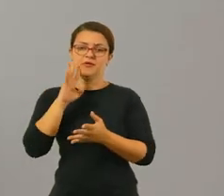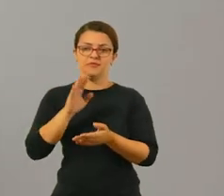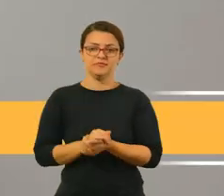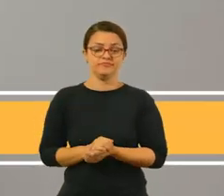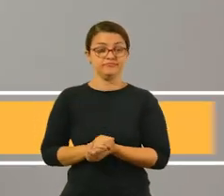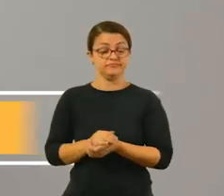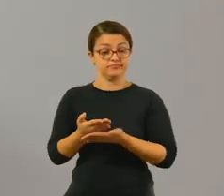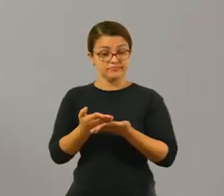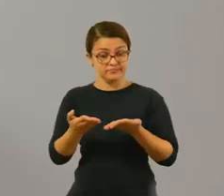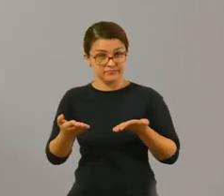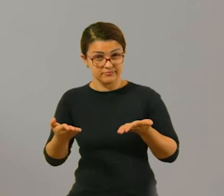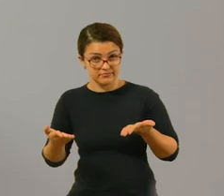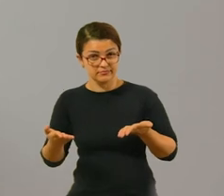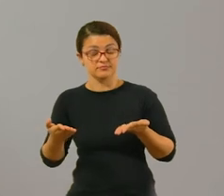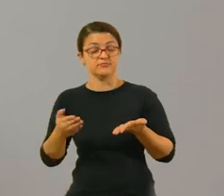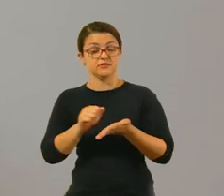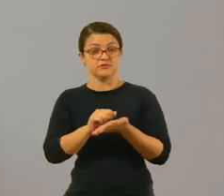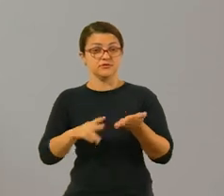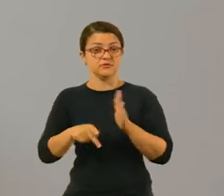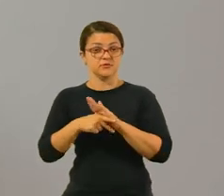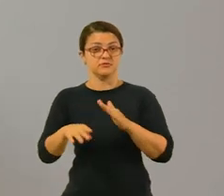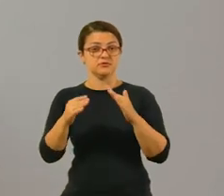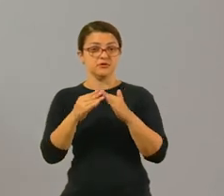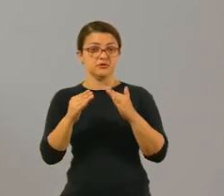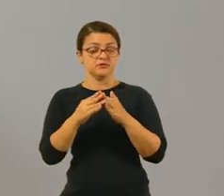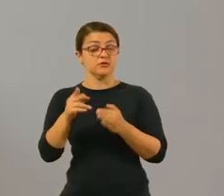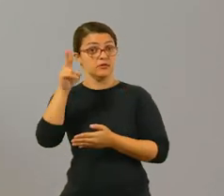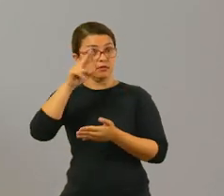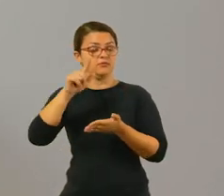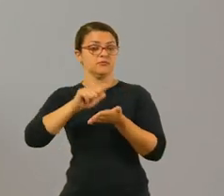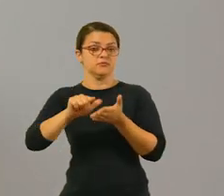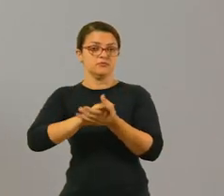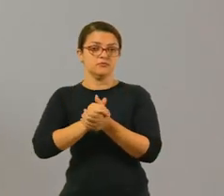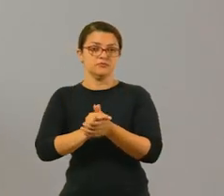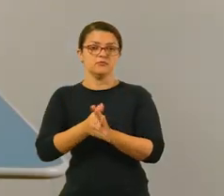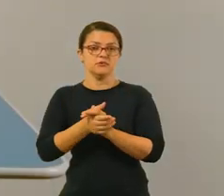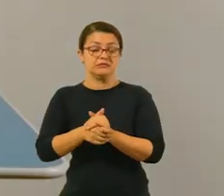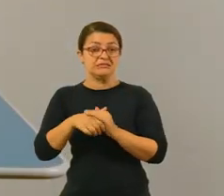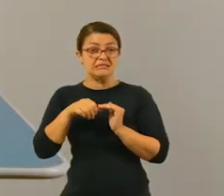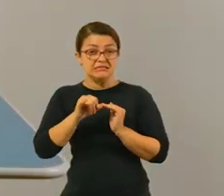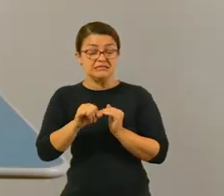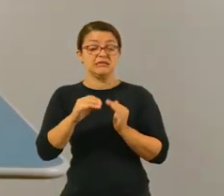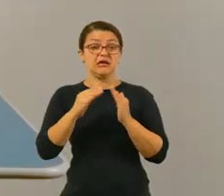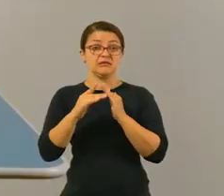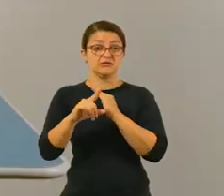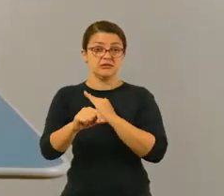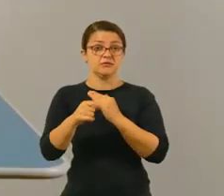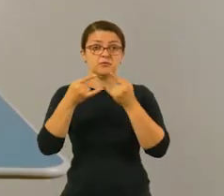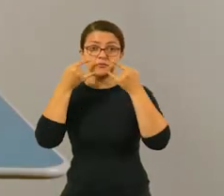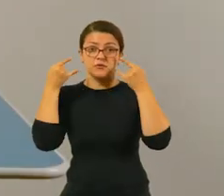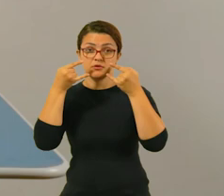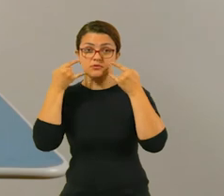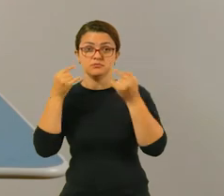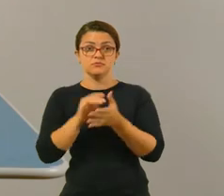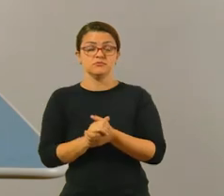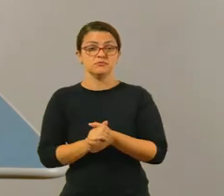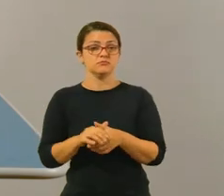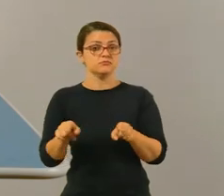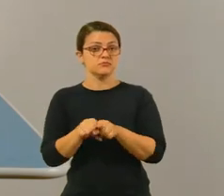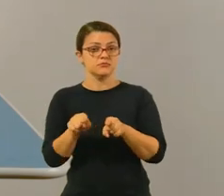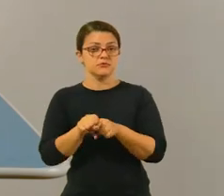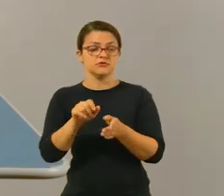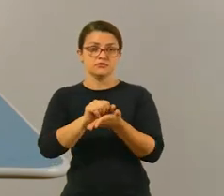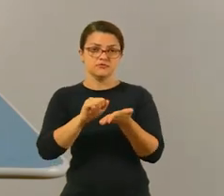de Casa fica por aqui desta semana. Não esqueçam de lavar as mãos, se precisar sair, usar máscaras e